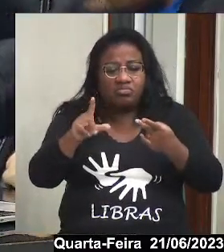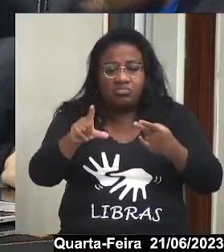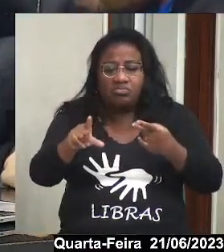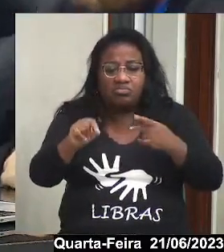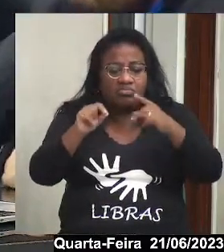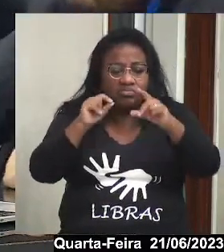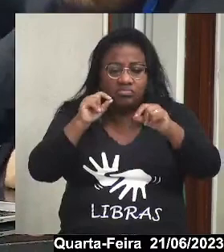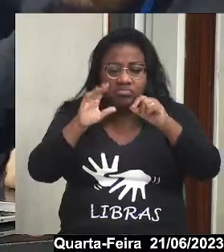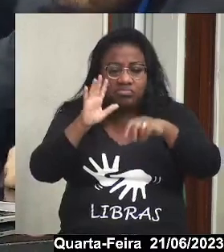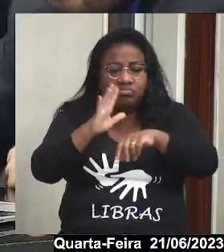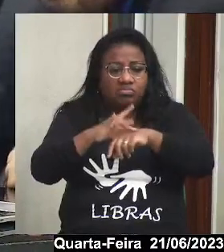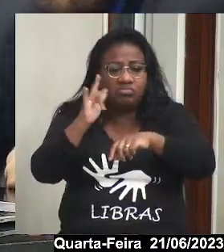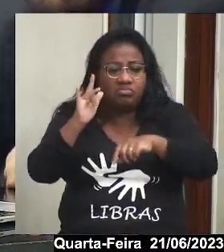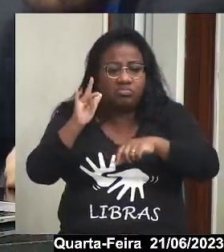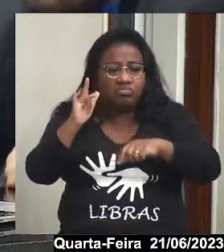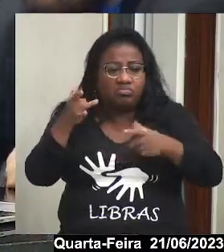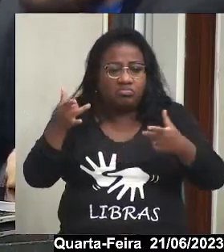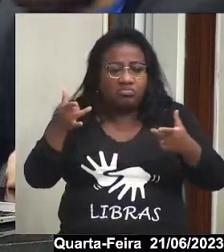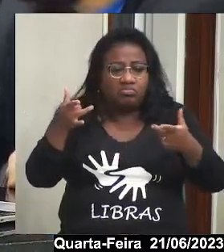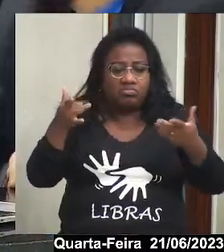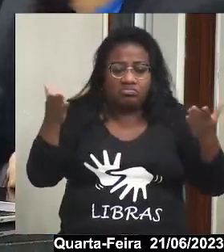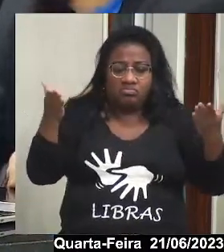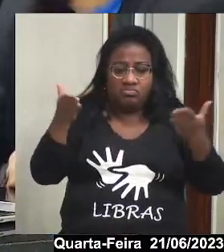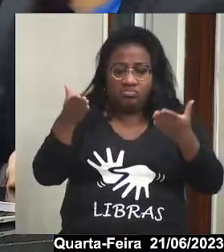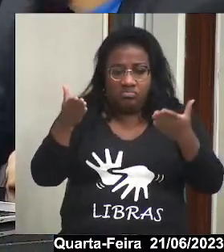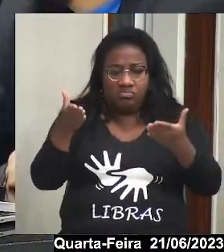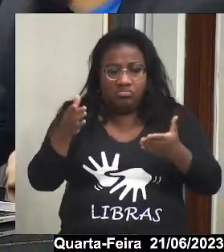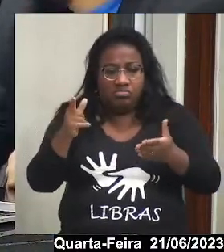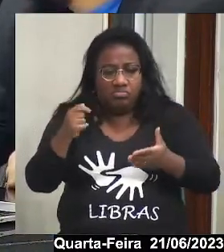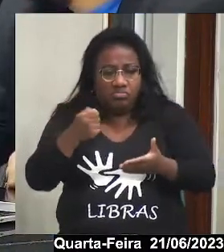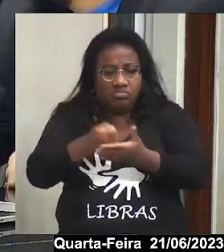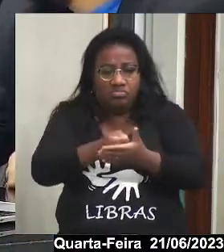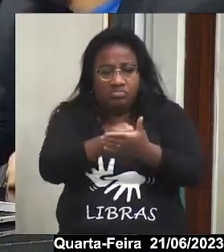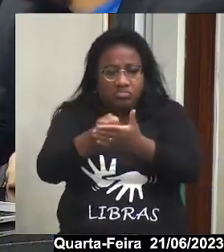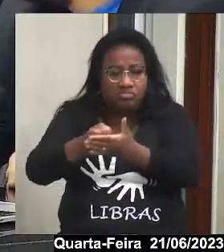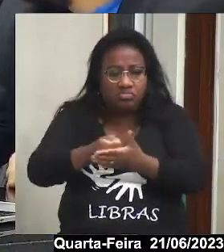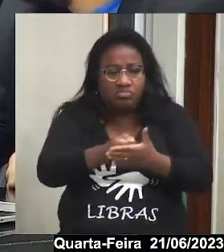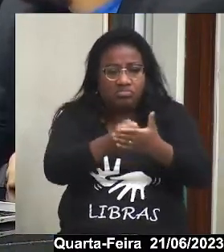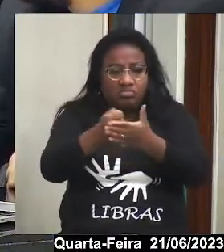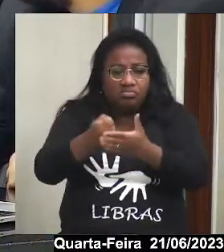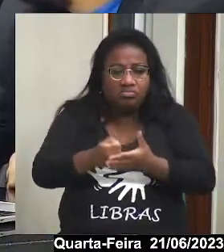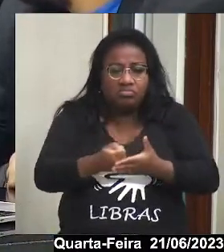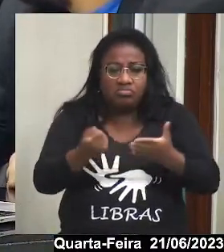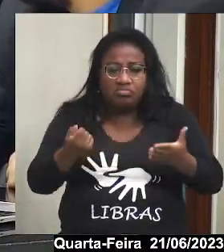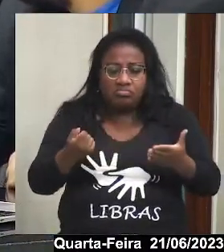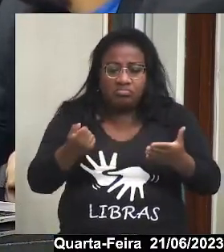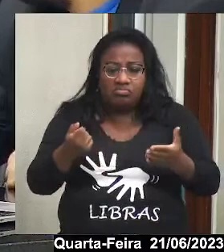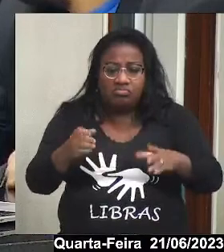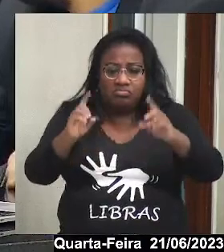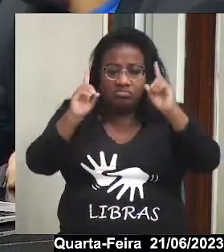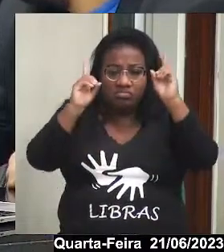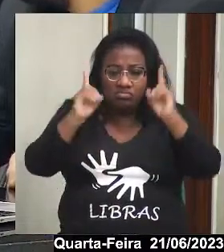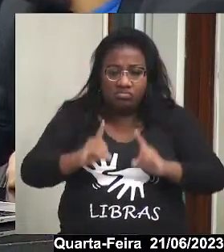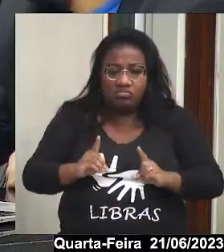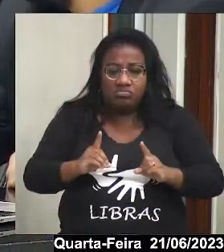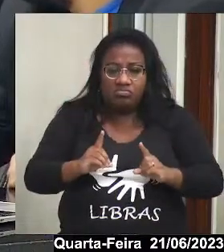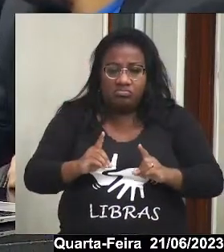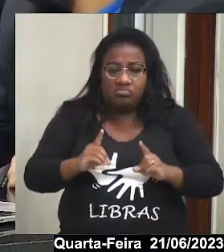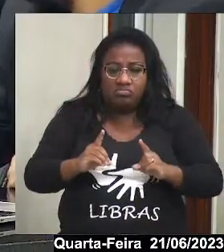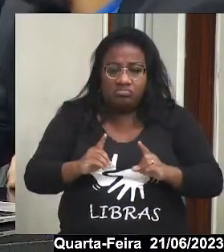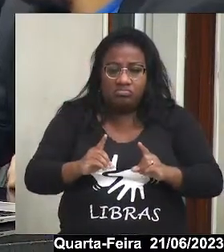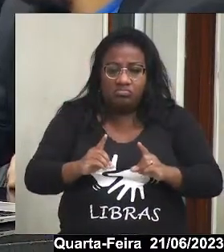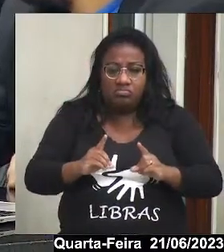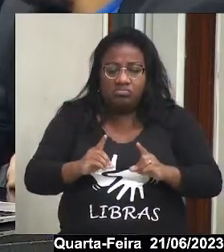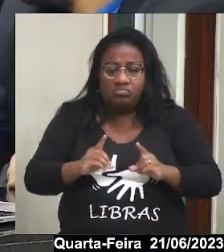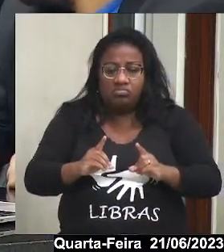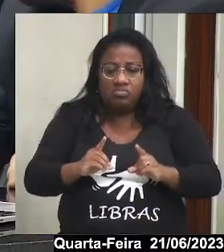com o expositor nenhum, é obrigação dele. Lógico que é obrigação dele, porque se não fosse obrigação dele, ele não ia tomar essa decisão.